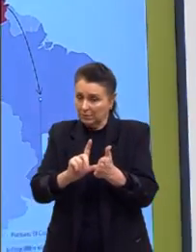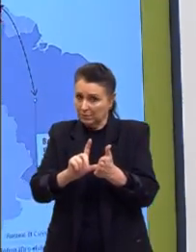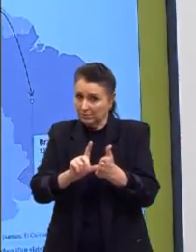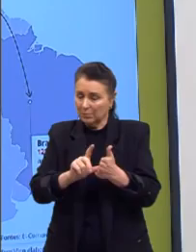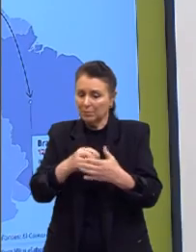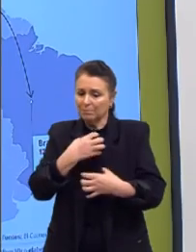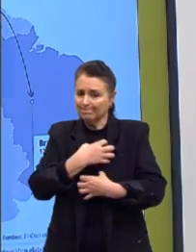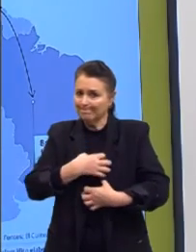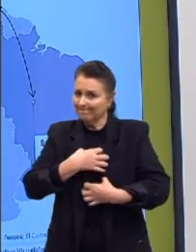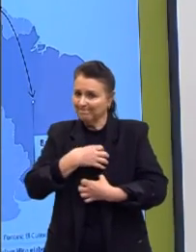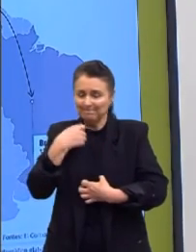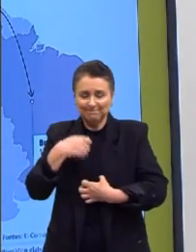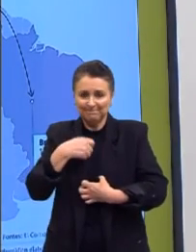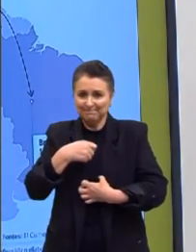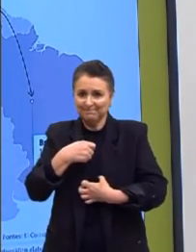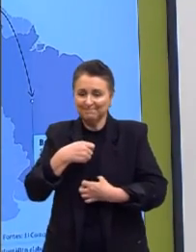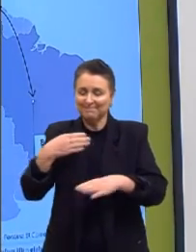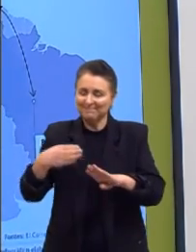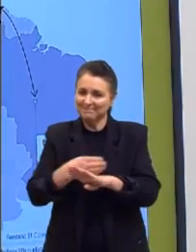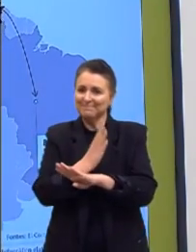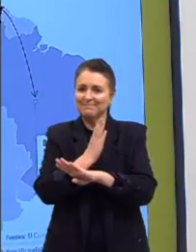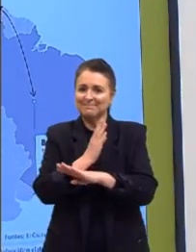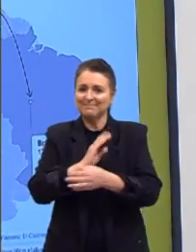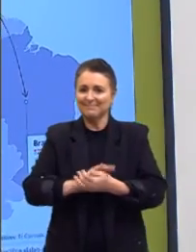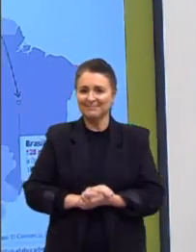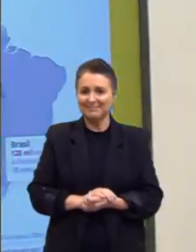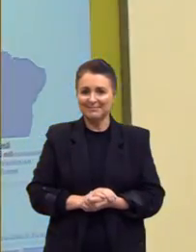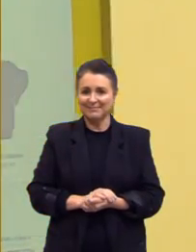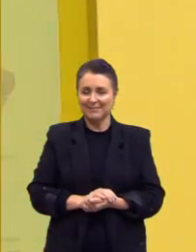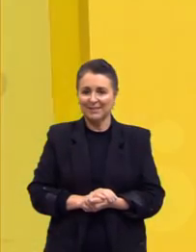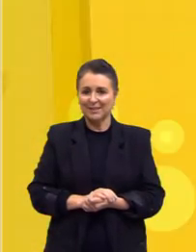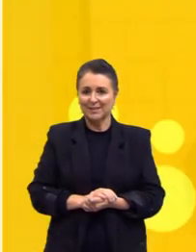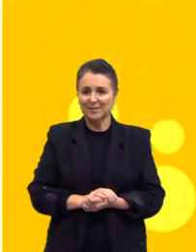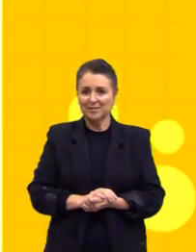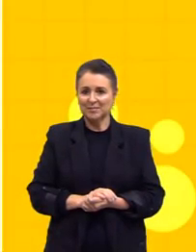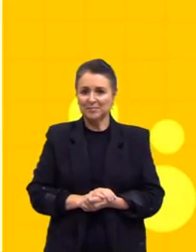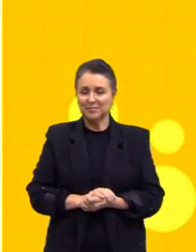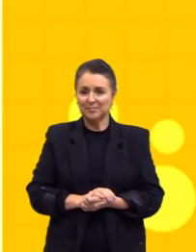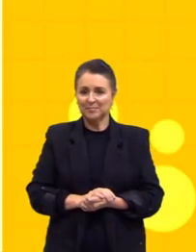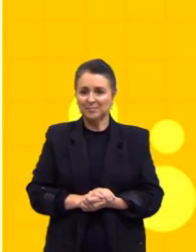ansiedade certo e parte o passar cruzada E aí